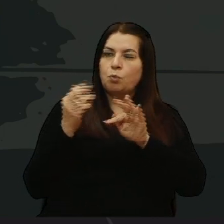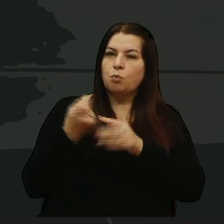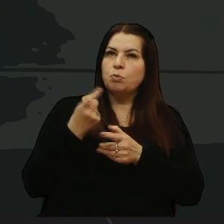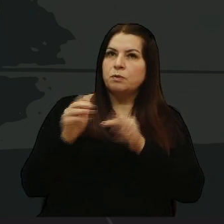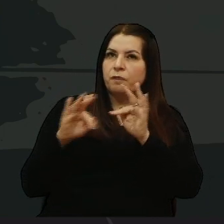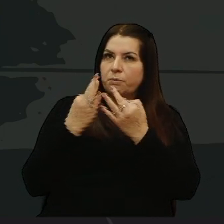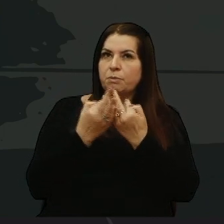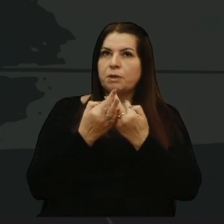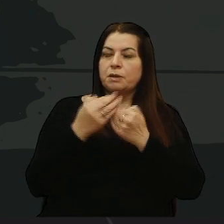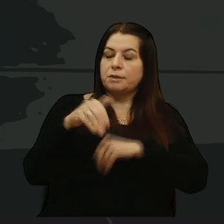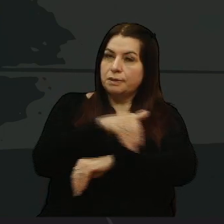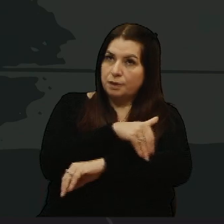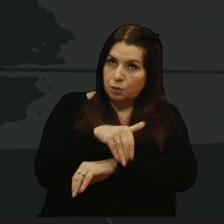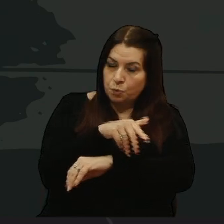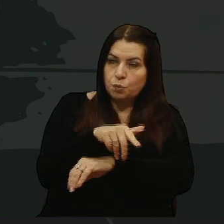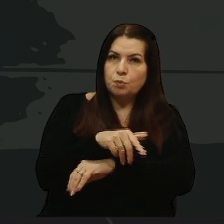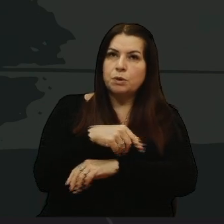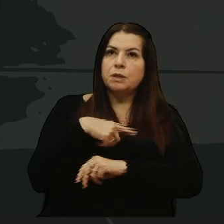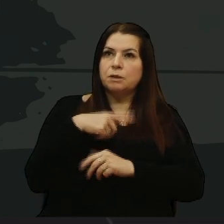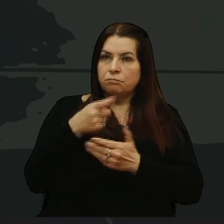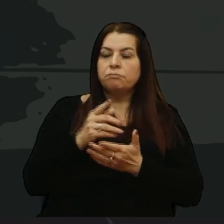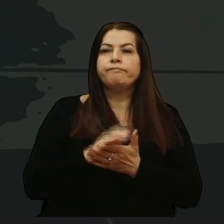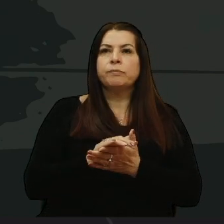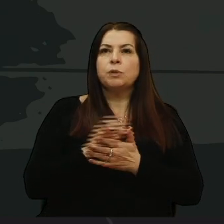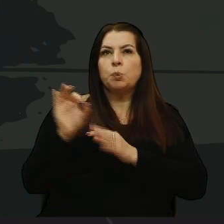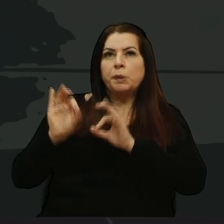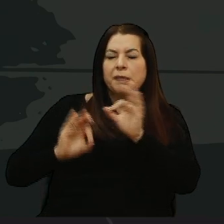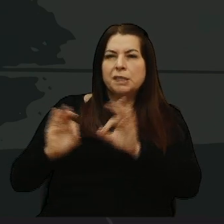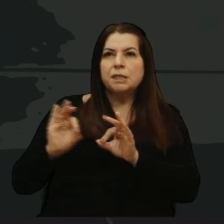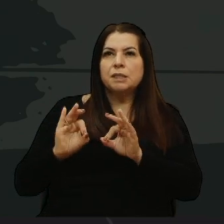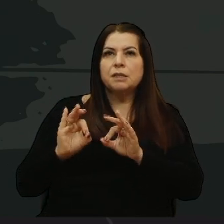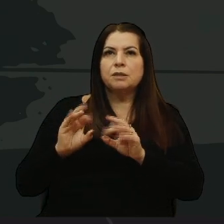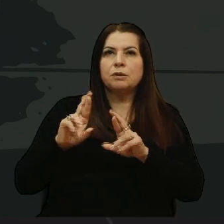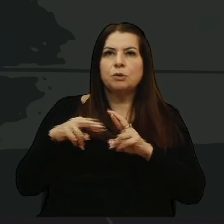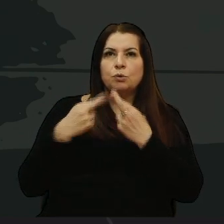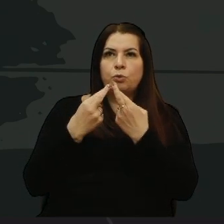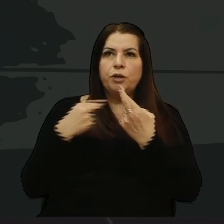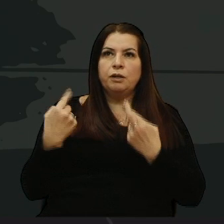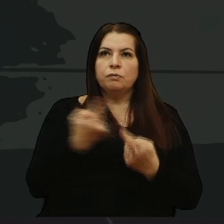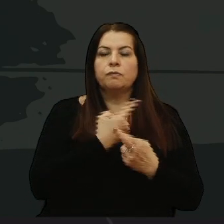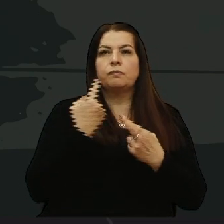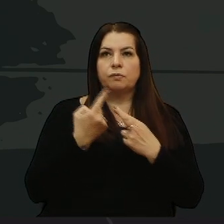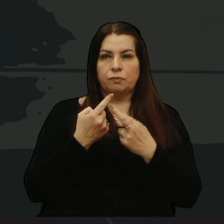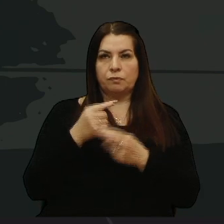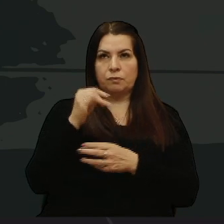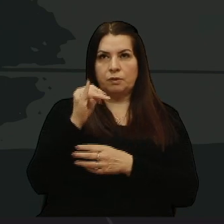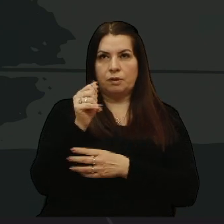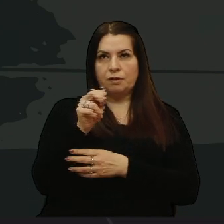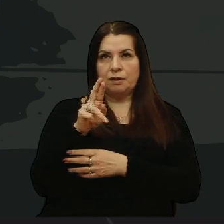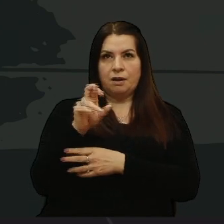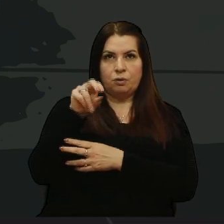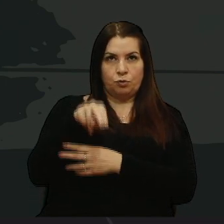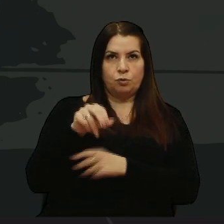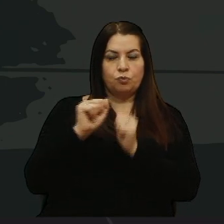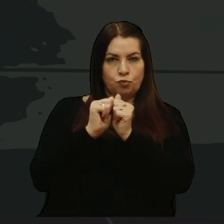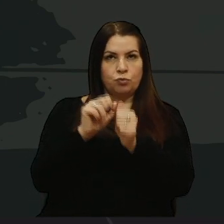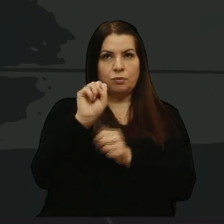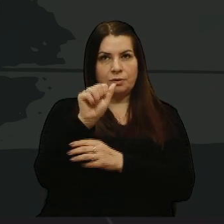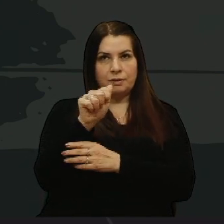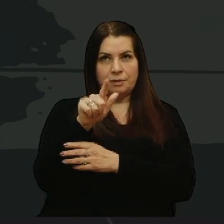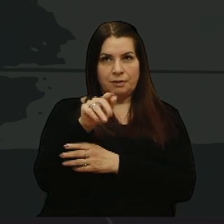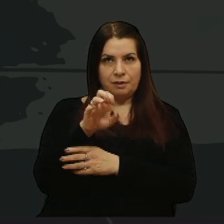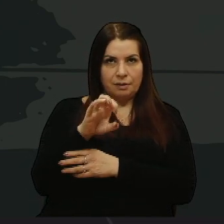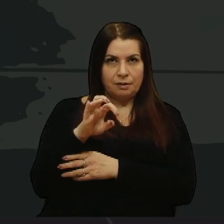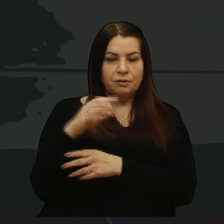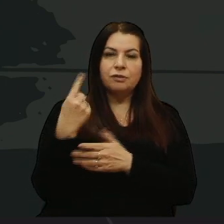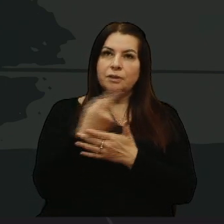familiares nesta rua, eu acabei organizando uma reunião lá na casa do senhor Ayrton, juntamente com a Salete,